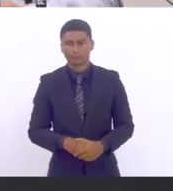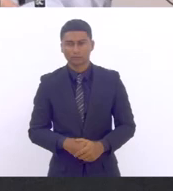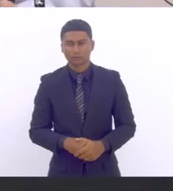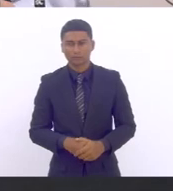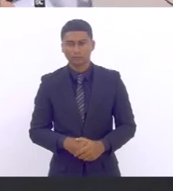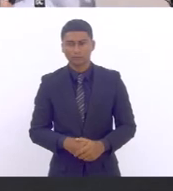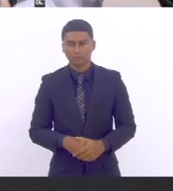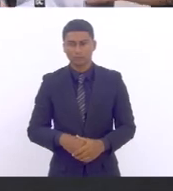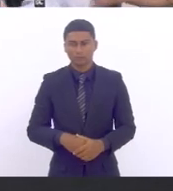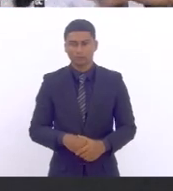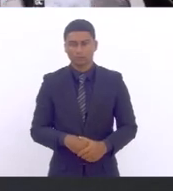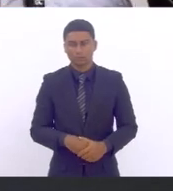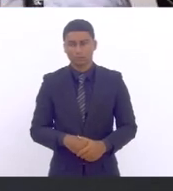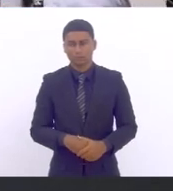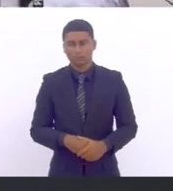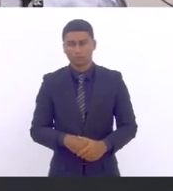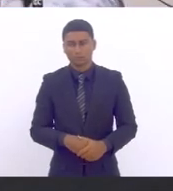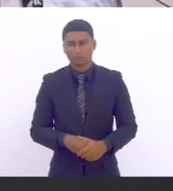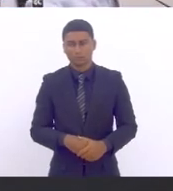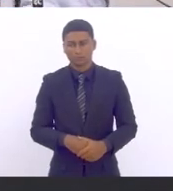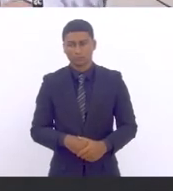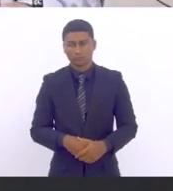a Ieda,